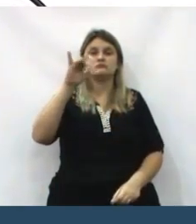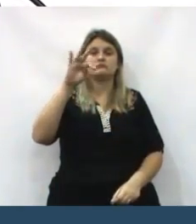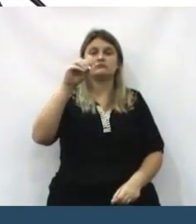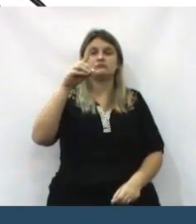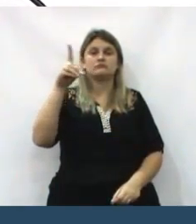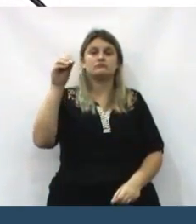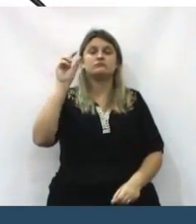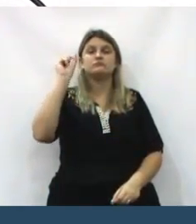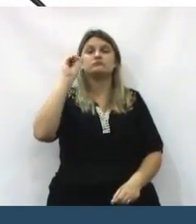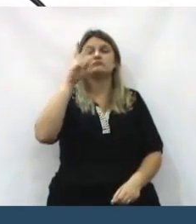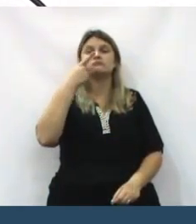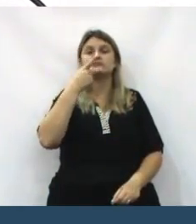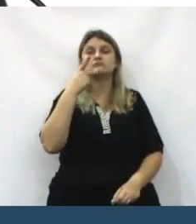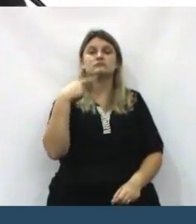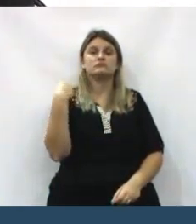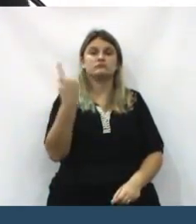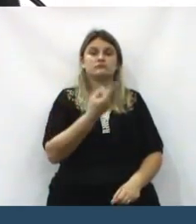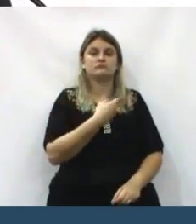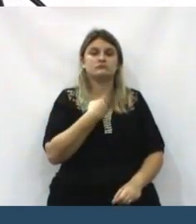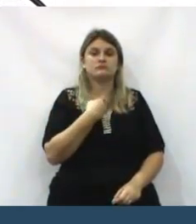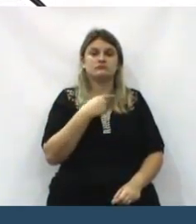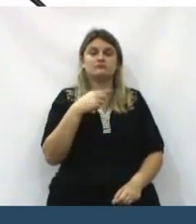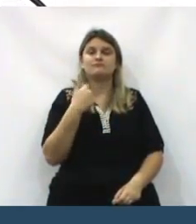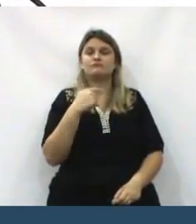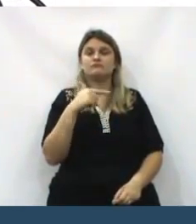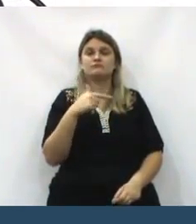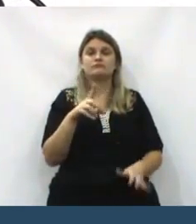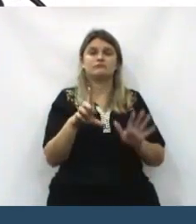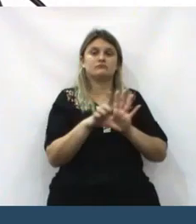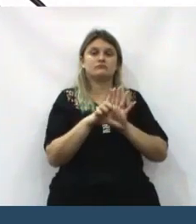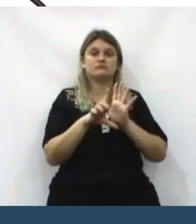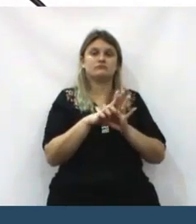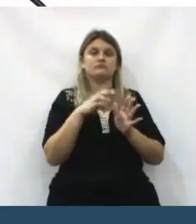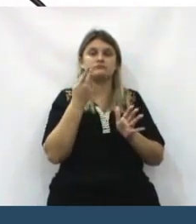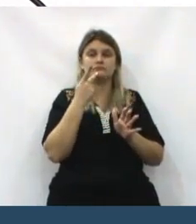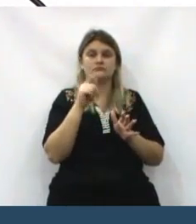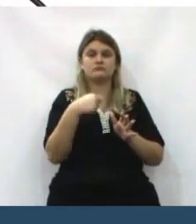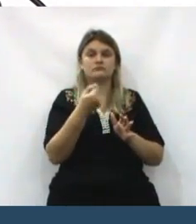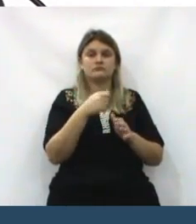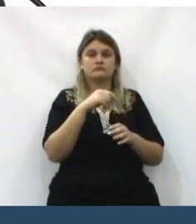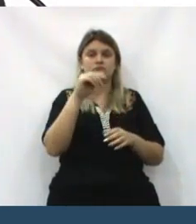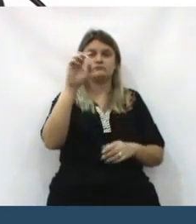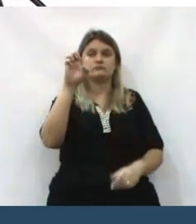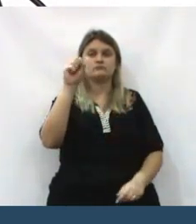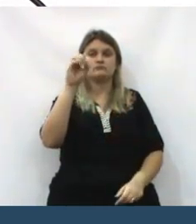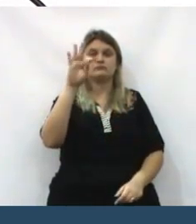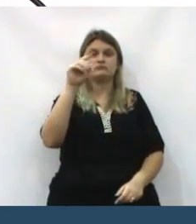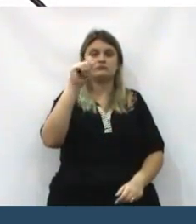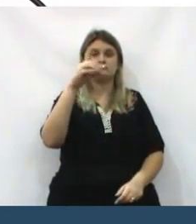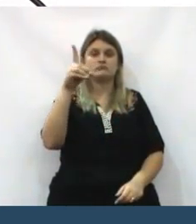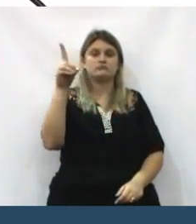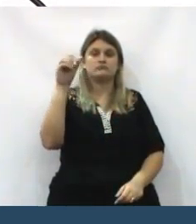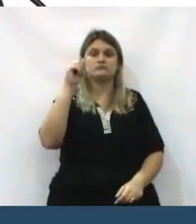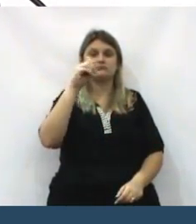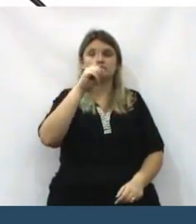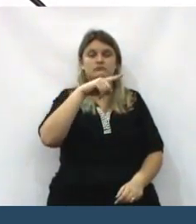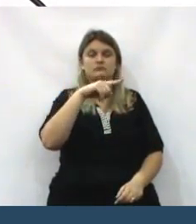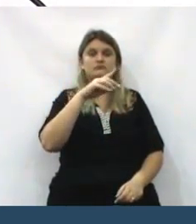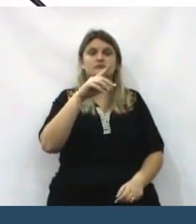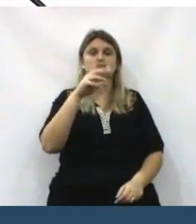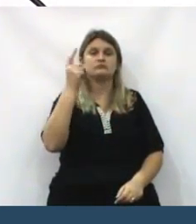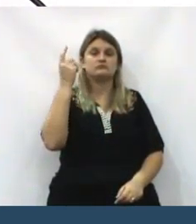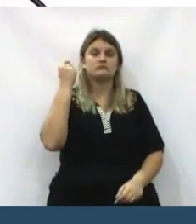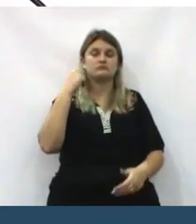licitações. Quem me diz que nós não podemos legislar sobre licitações, tem que me falar o seguinte: a